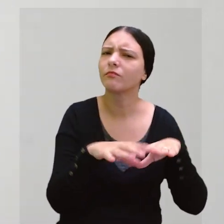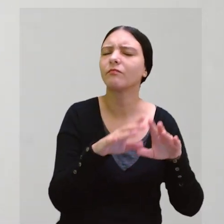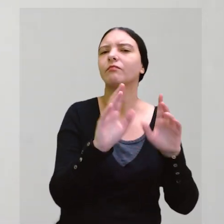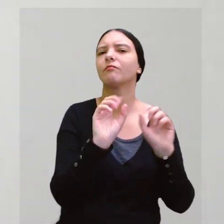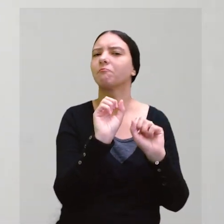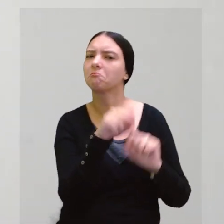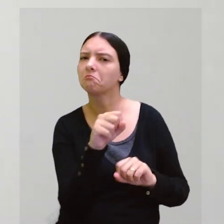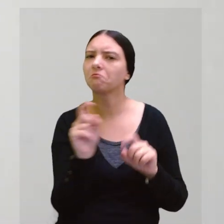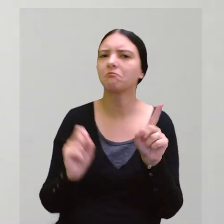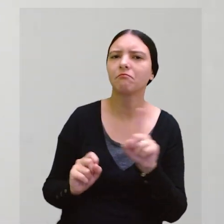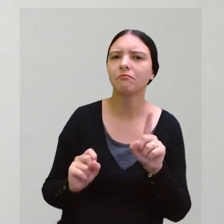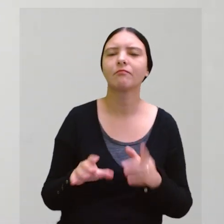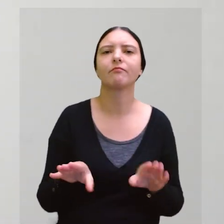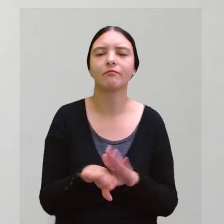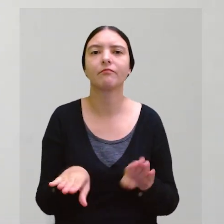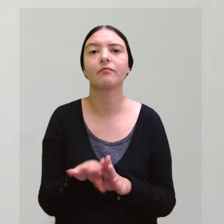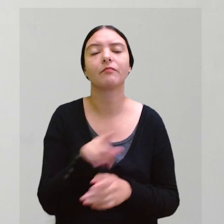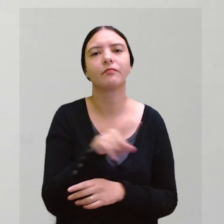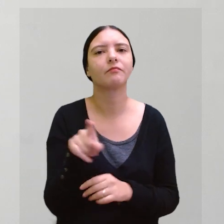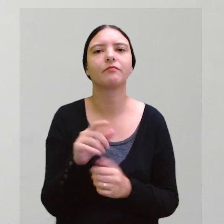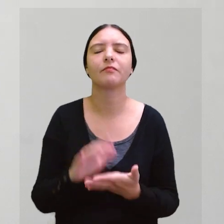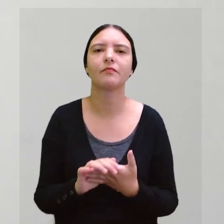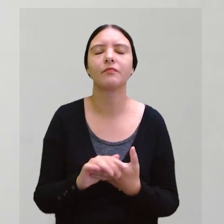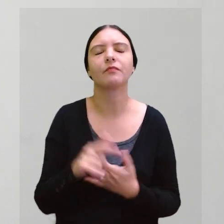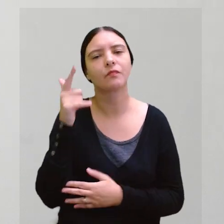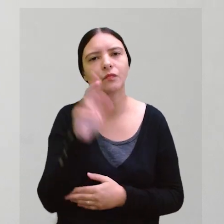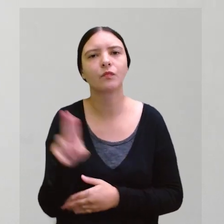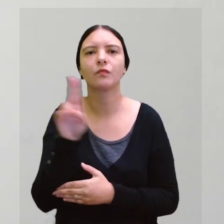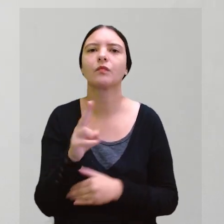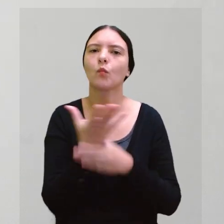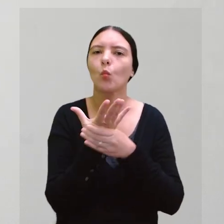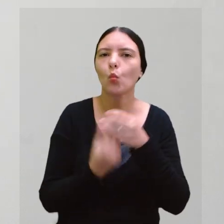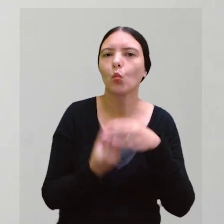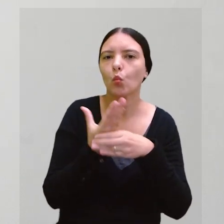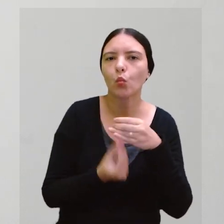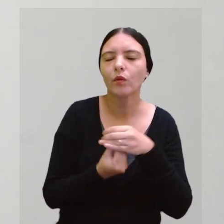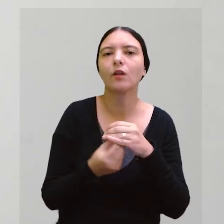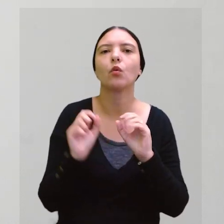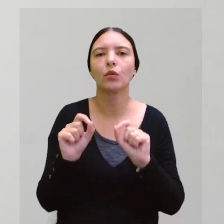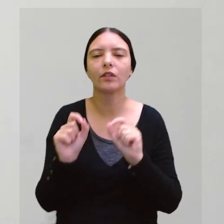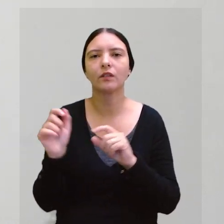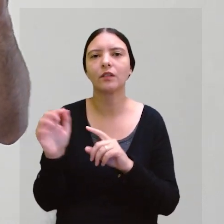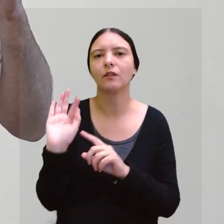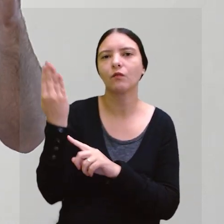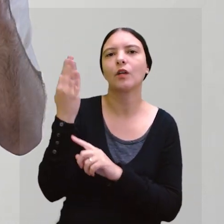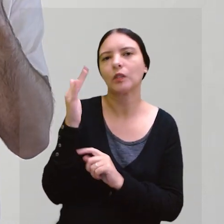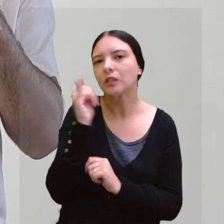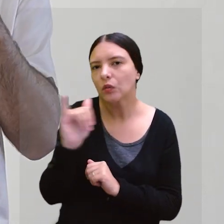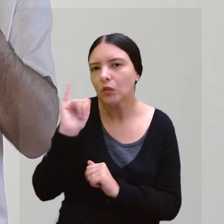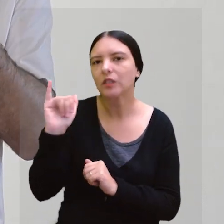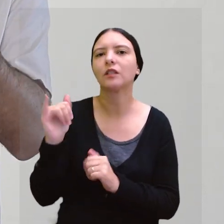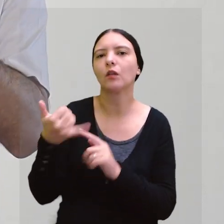reportagem, o que não funciona. Até para você consumir ou filtrar melhor o que é fake news, que chega no seu celular.